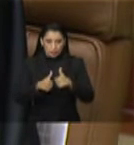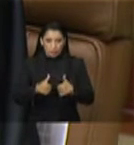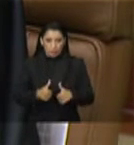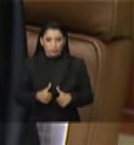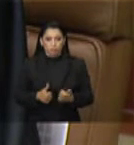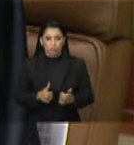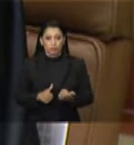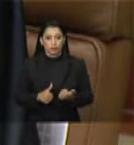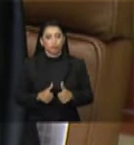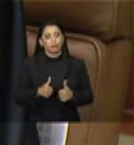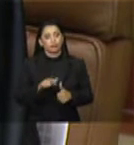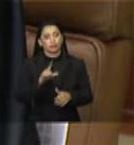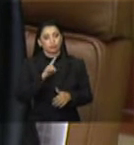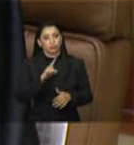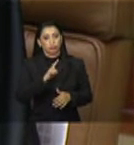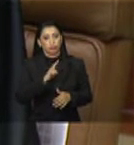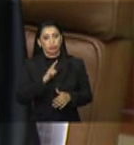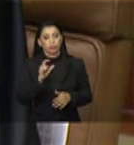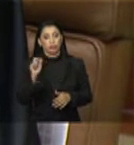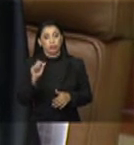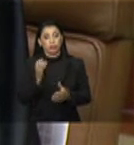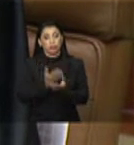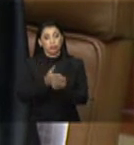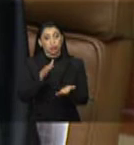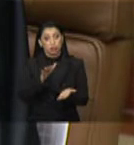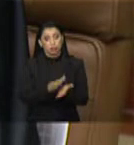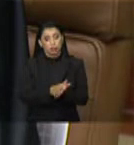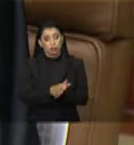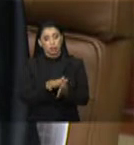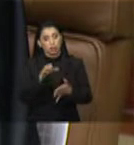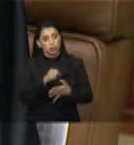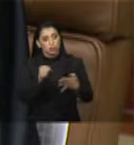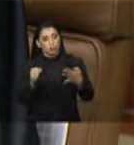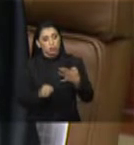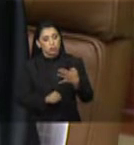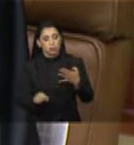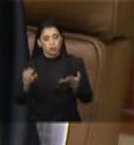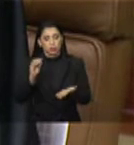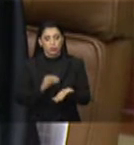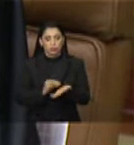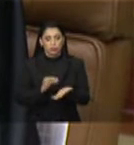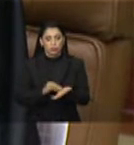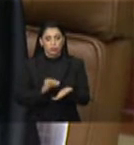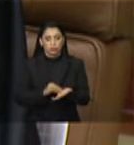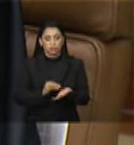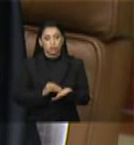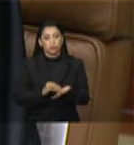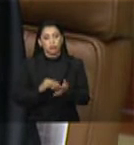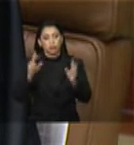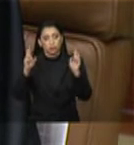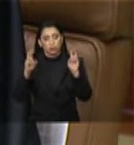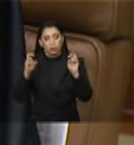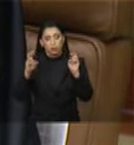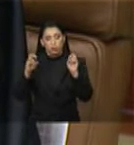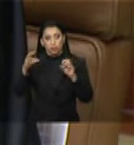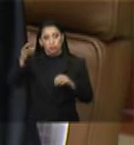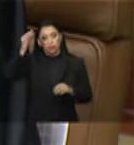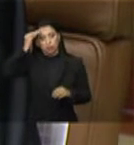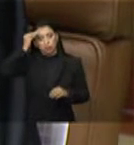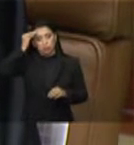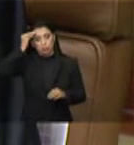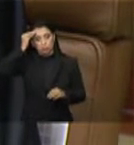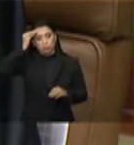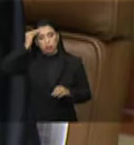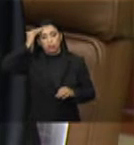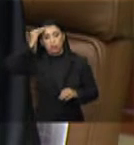novo exame dos Autos ausência de jurisprudência dominante sobre a matéria entendi que se